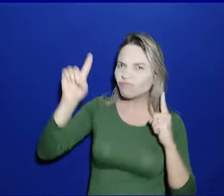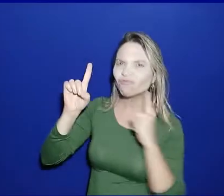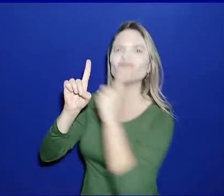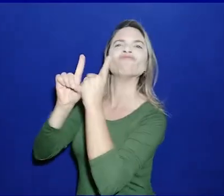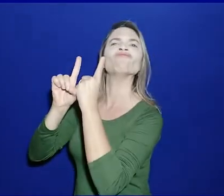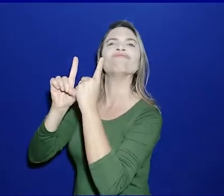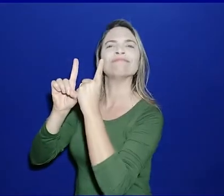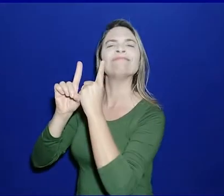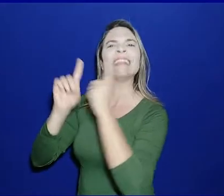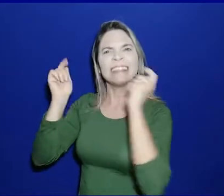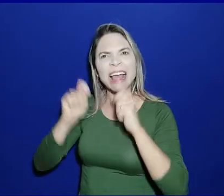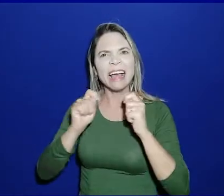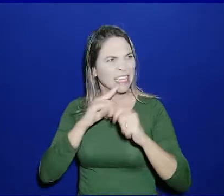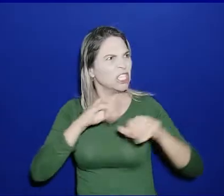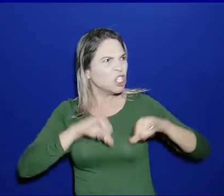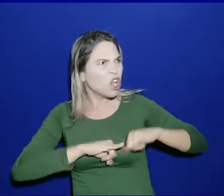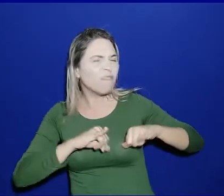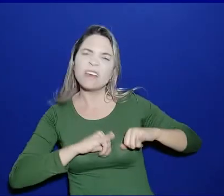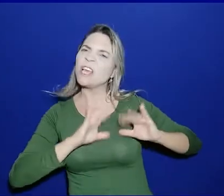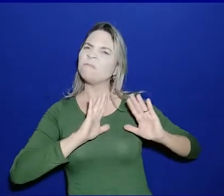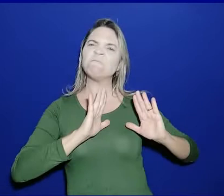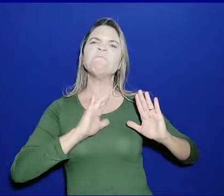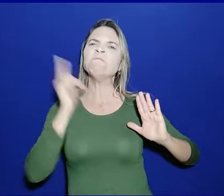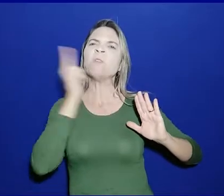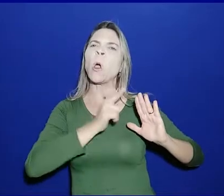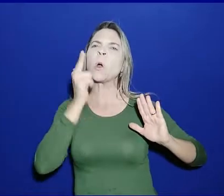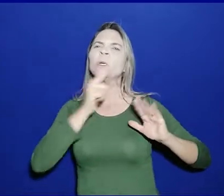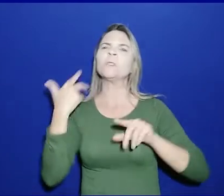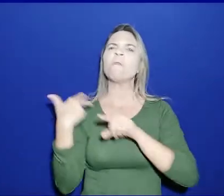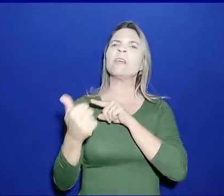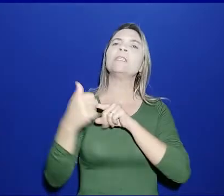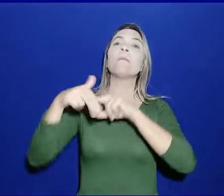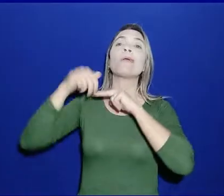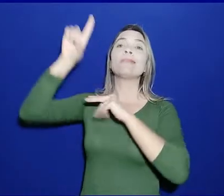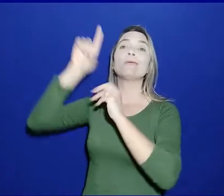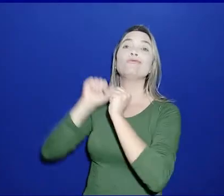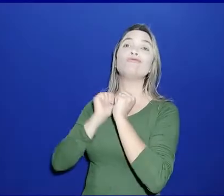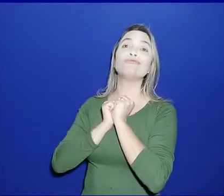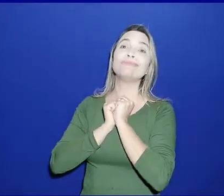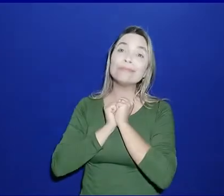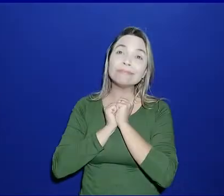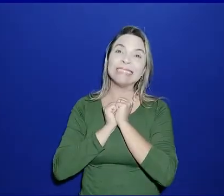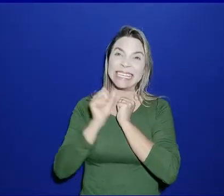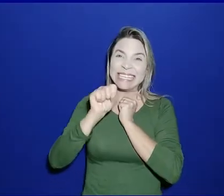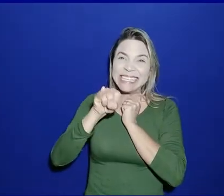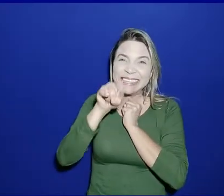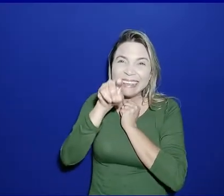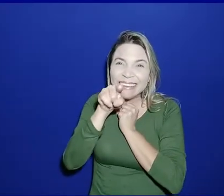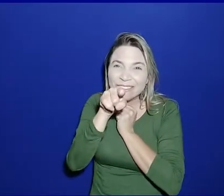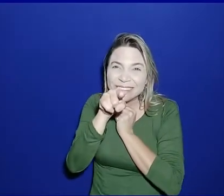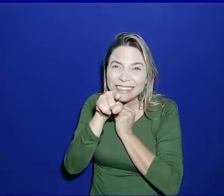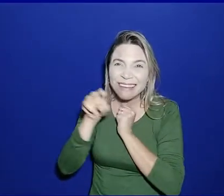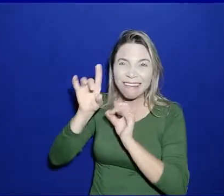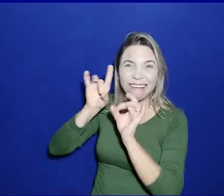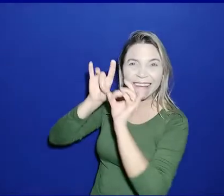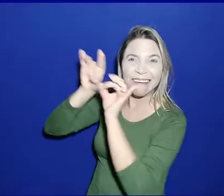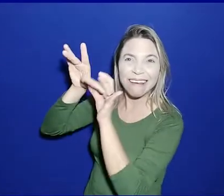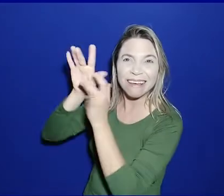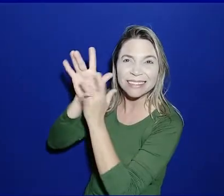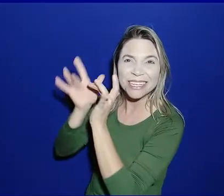ao inimigo. Vale a pena sofrer com Cristo, porque com ele venceremos. Sem Cristo, você